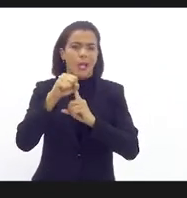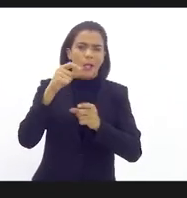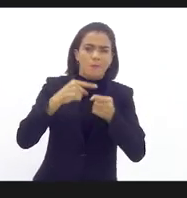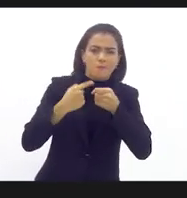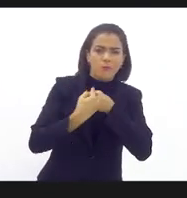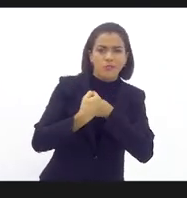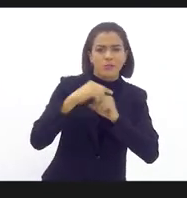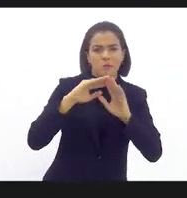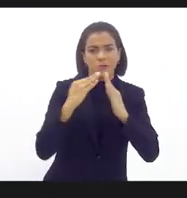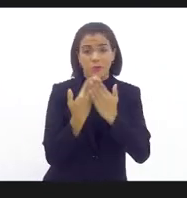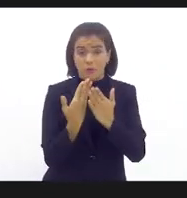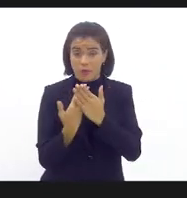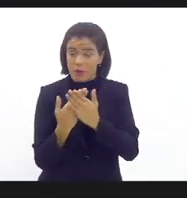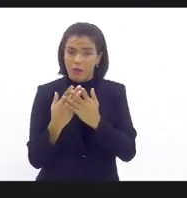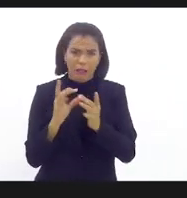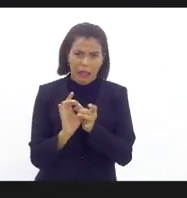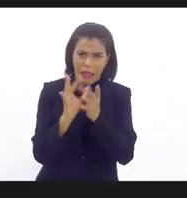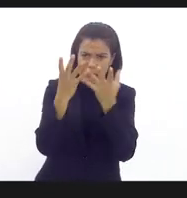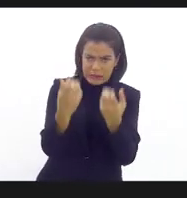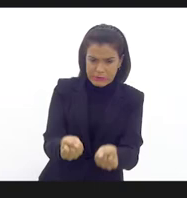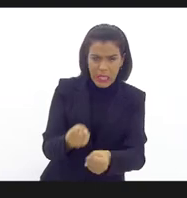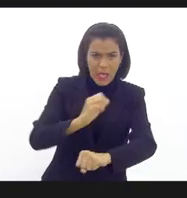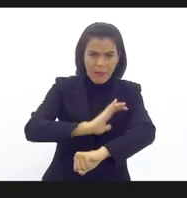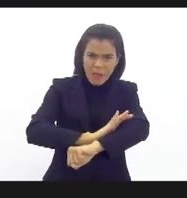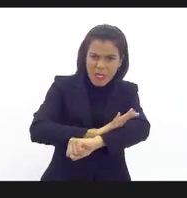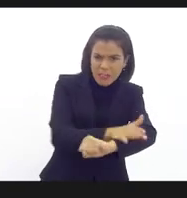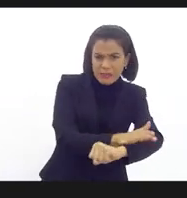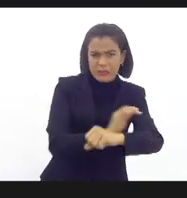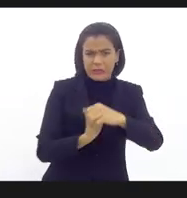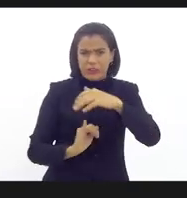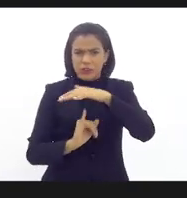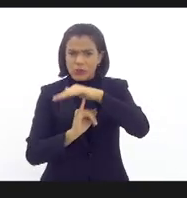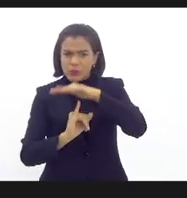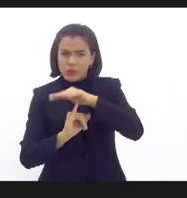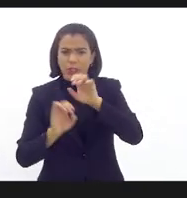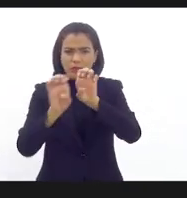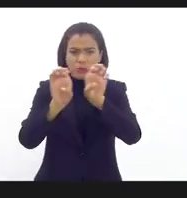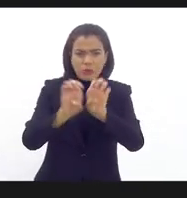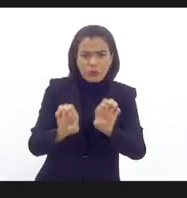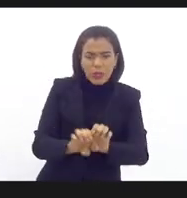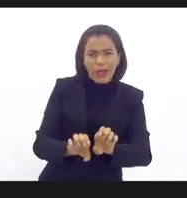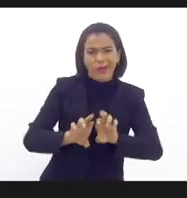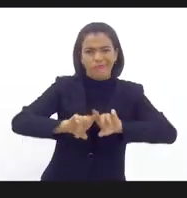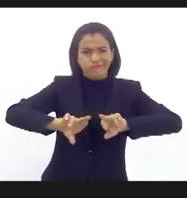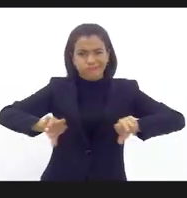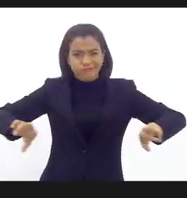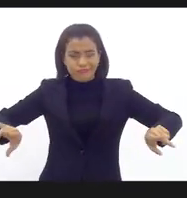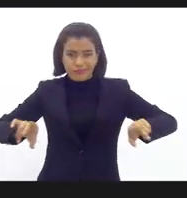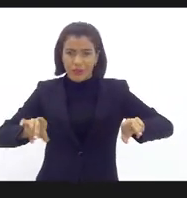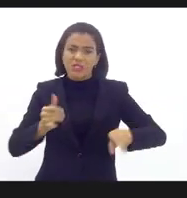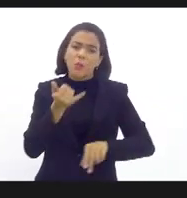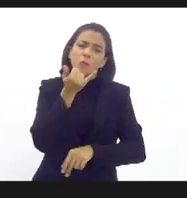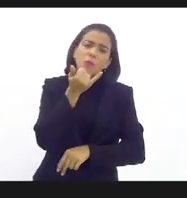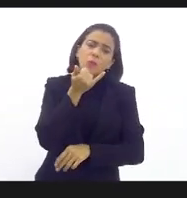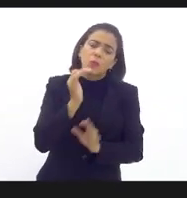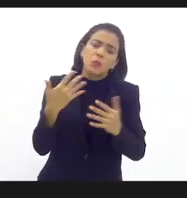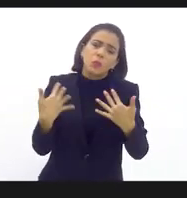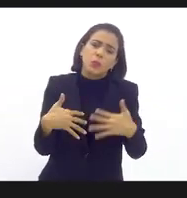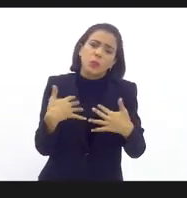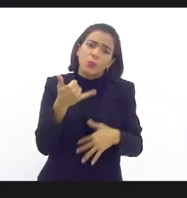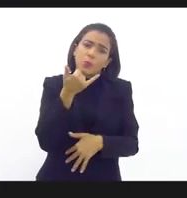podemos permitir que racismo estrutural, institucional ou personalizado sirvam de desculpa ou